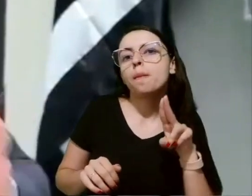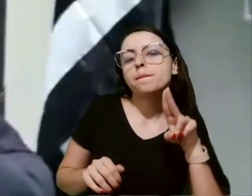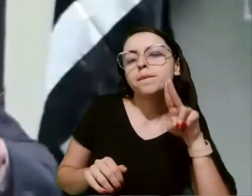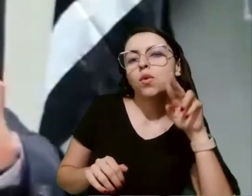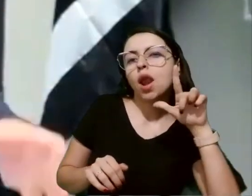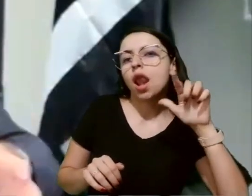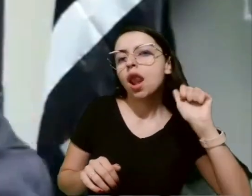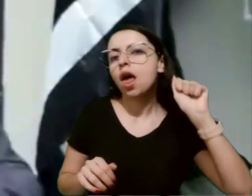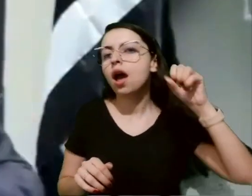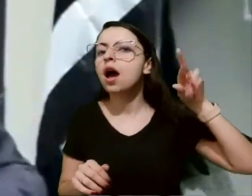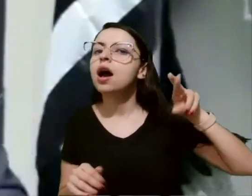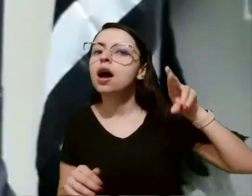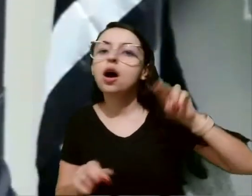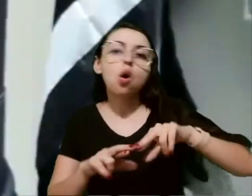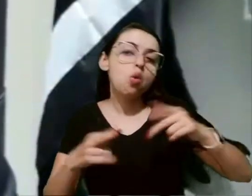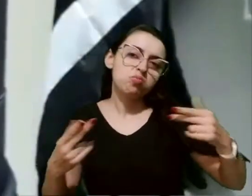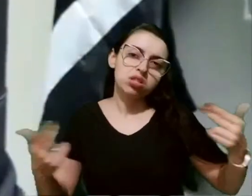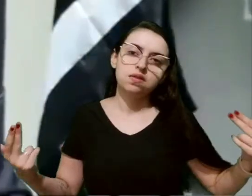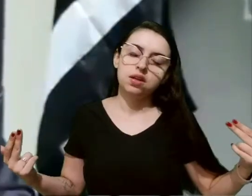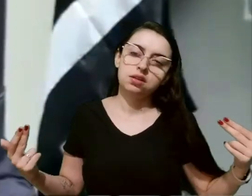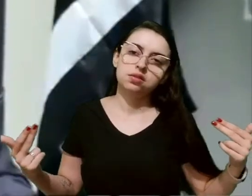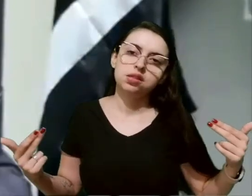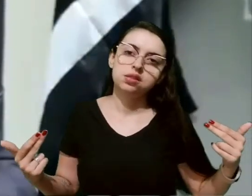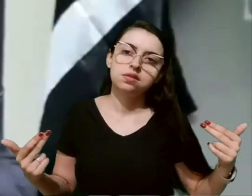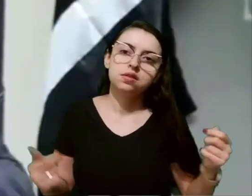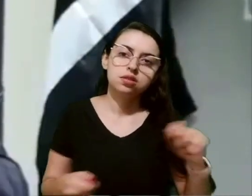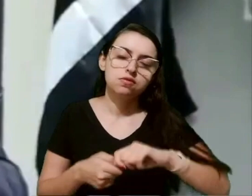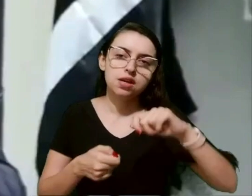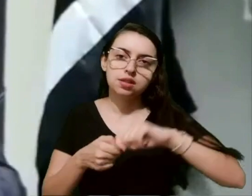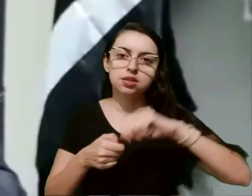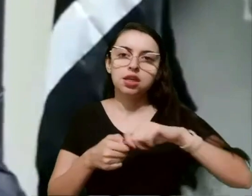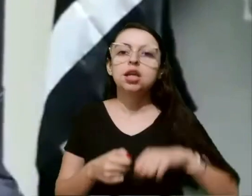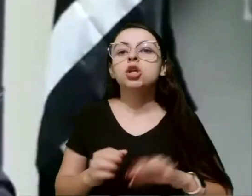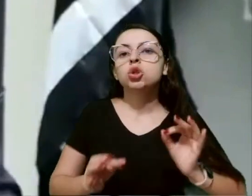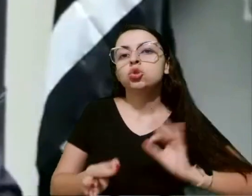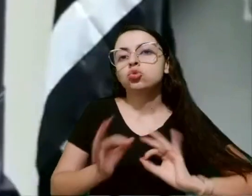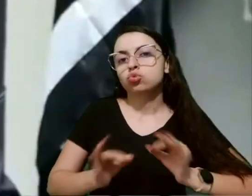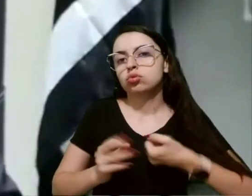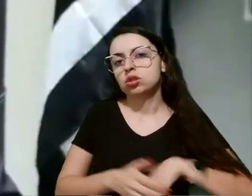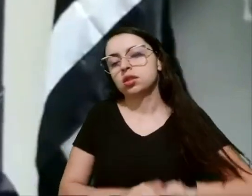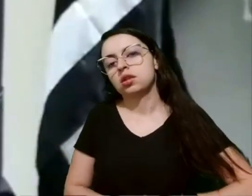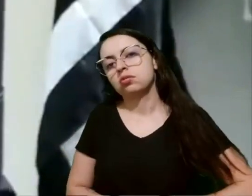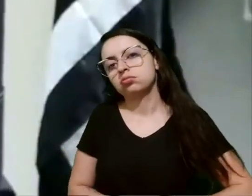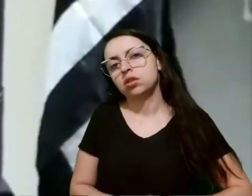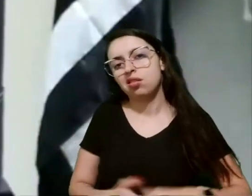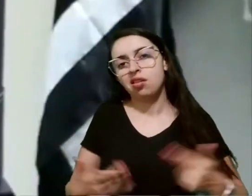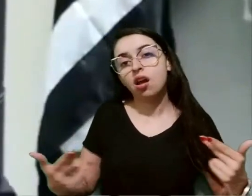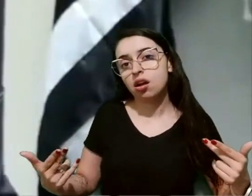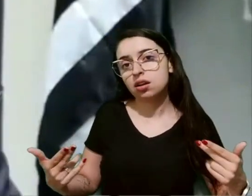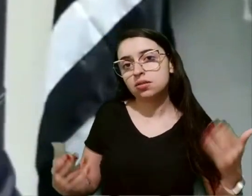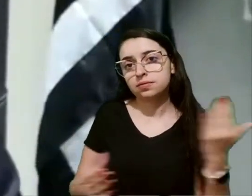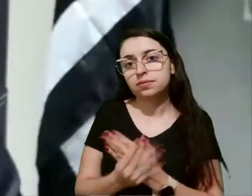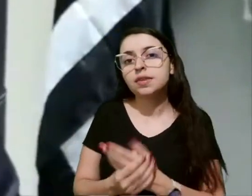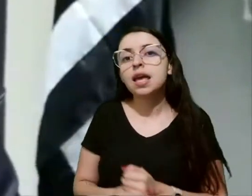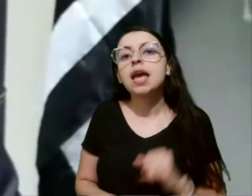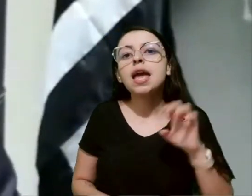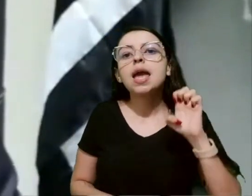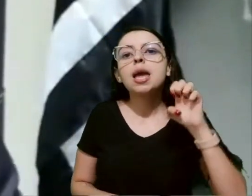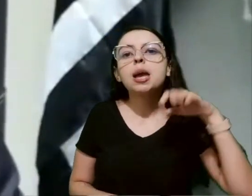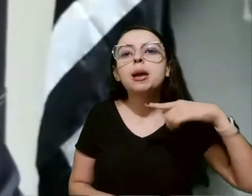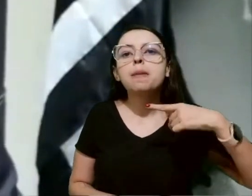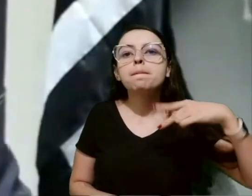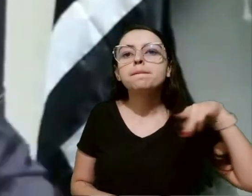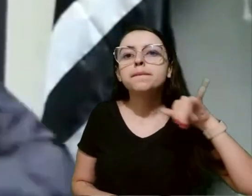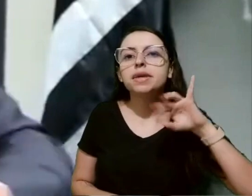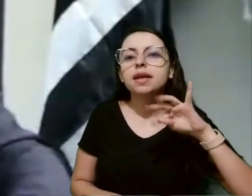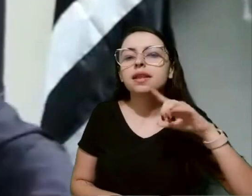você tem algumas estratégias de resolução judiciária do caso. Agora, você tem casos que são epidêmicos, ou